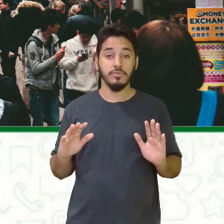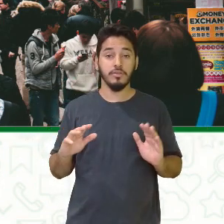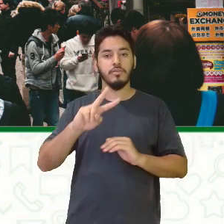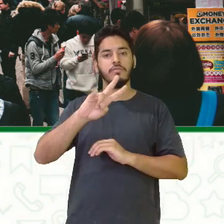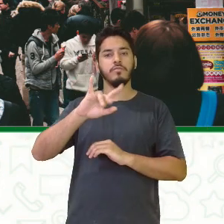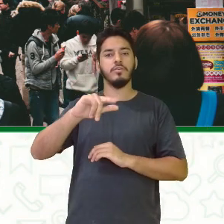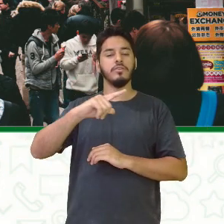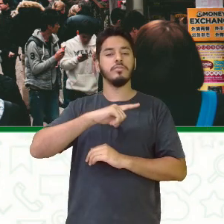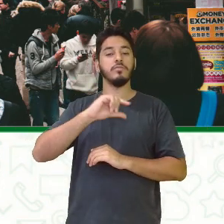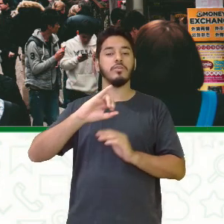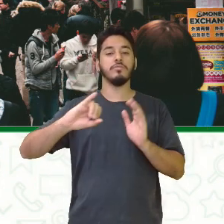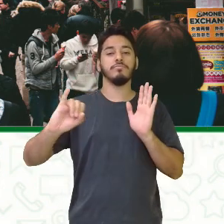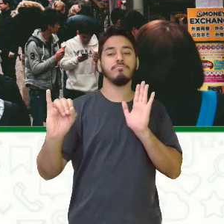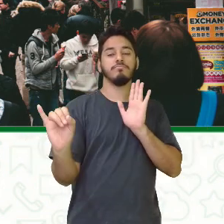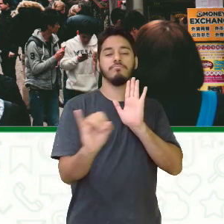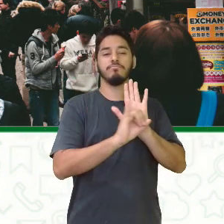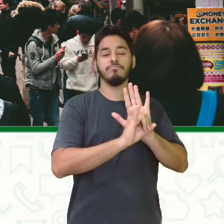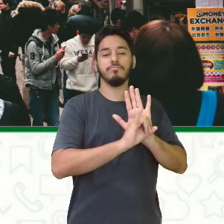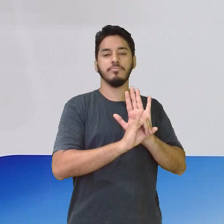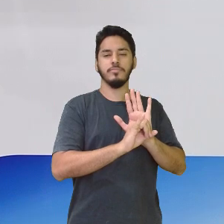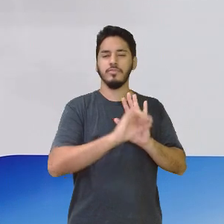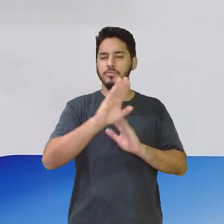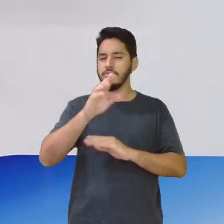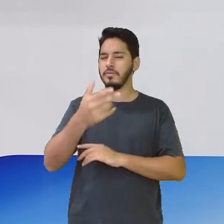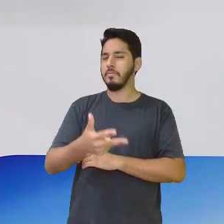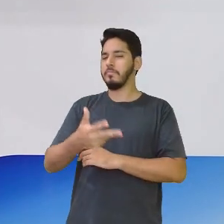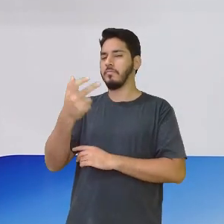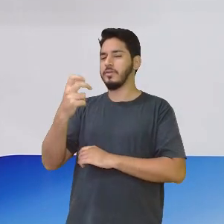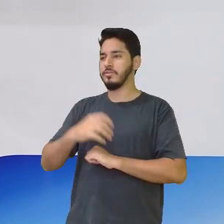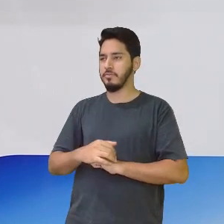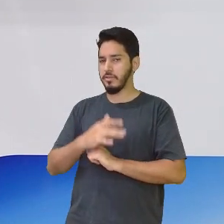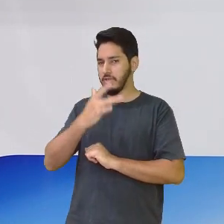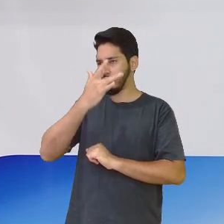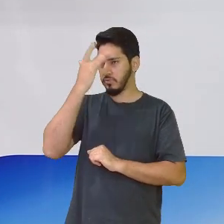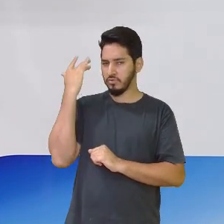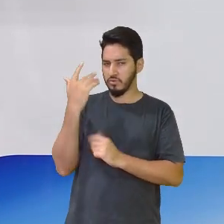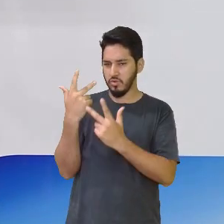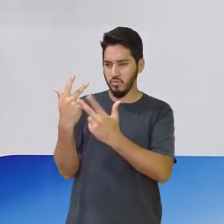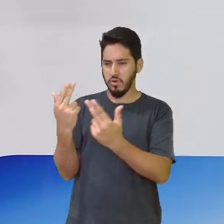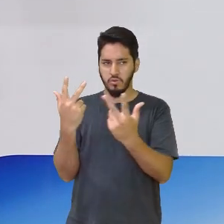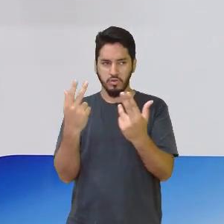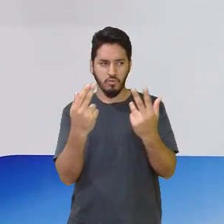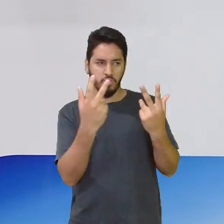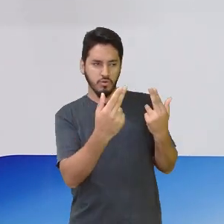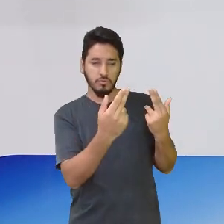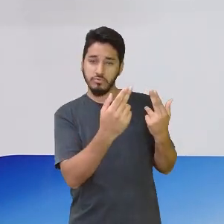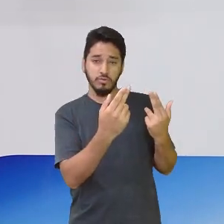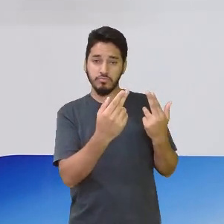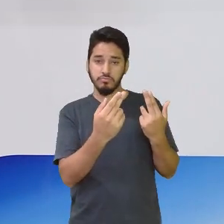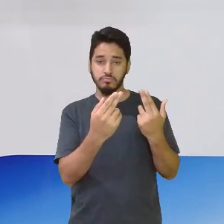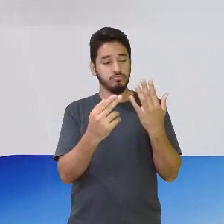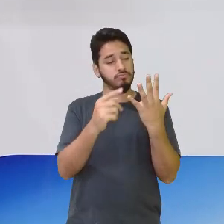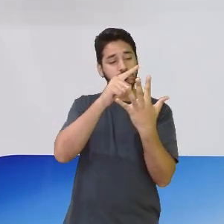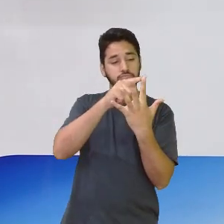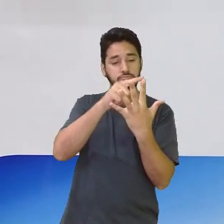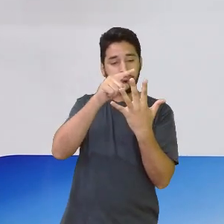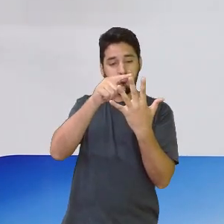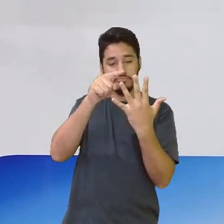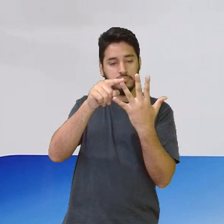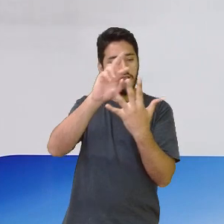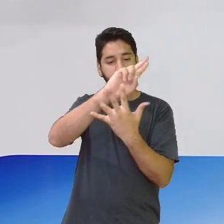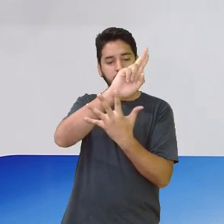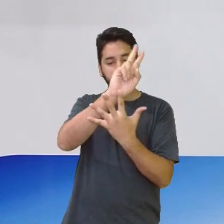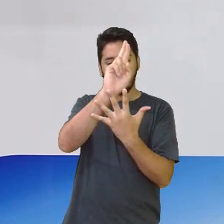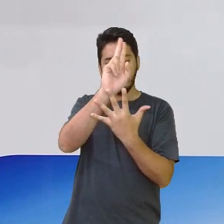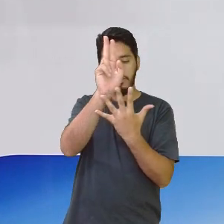sua identificação. E você repara que as pessoas elas não são iguais. Cada pessoa tem as suas